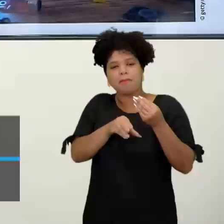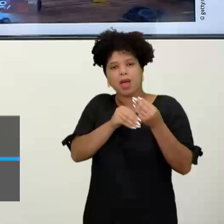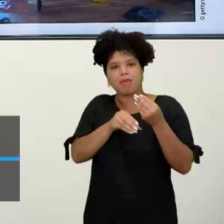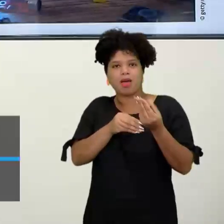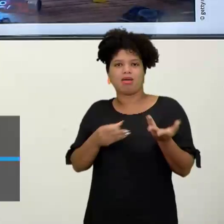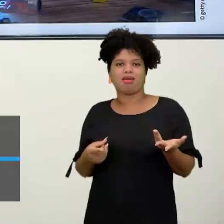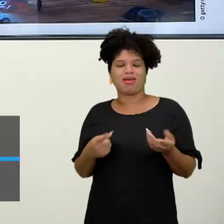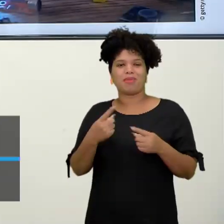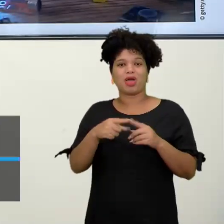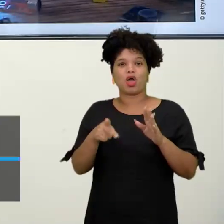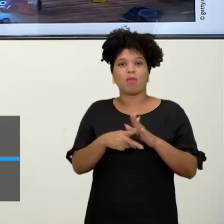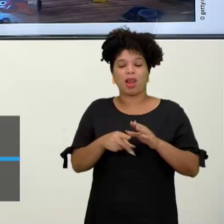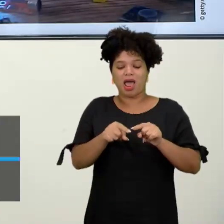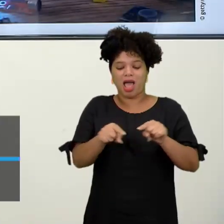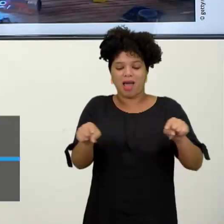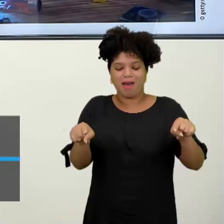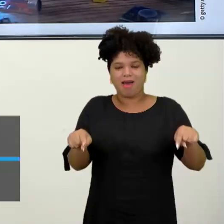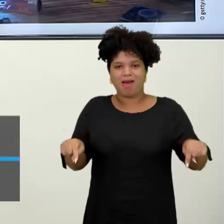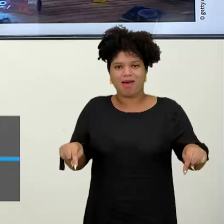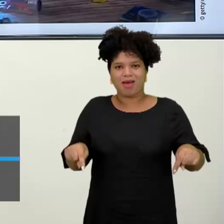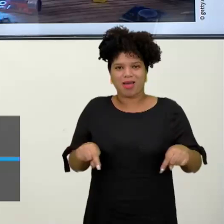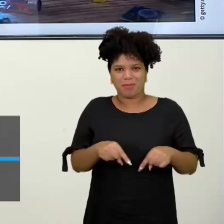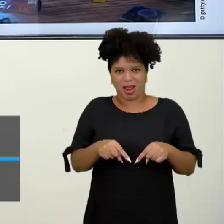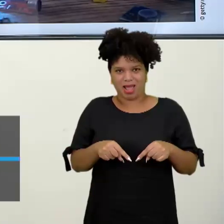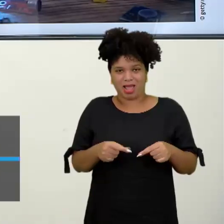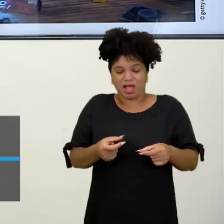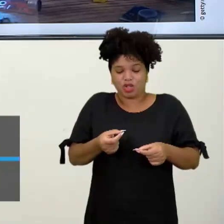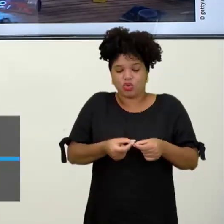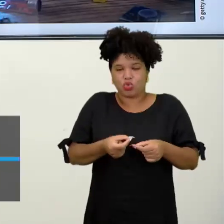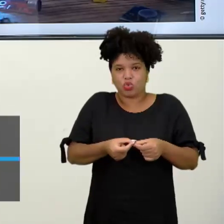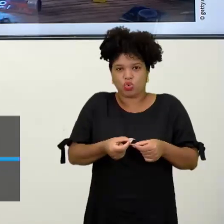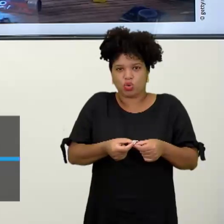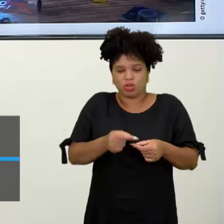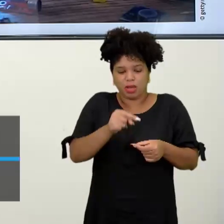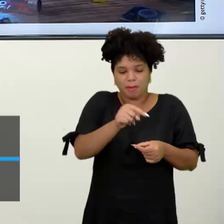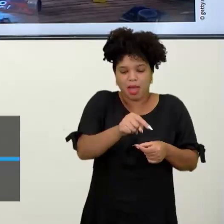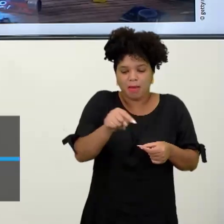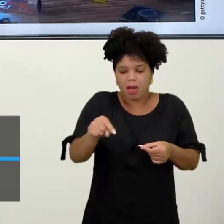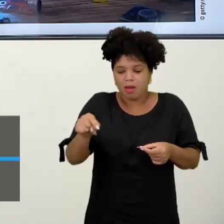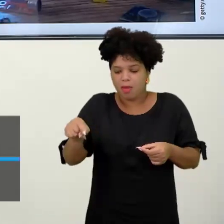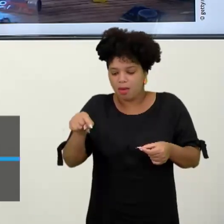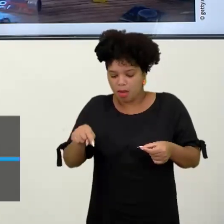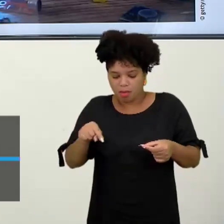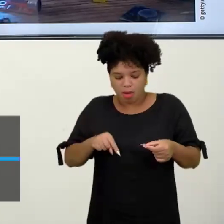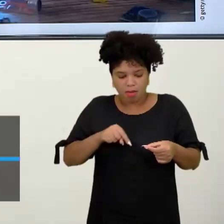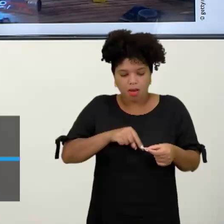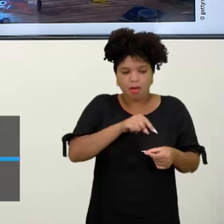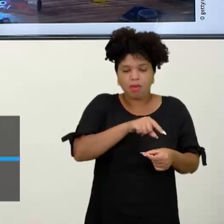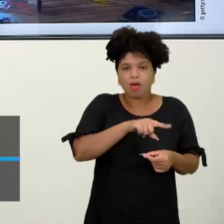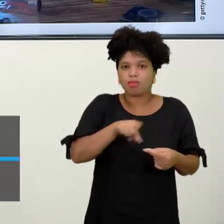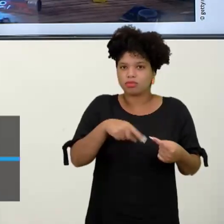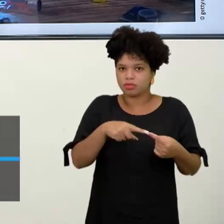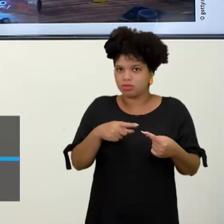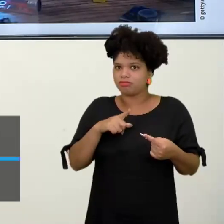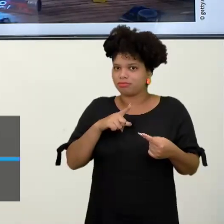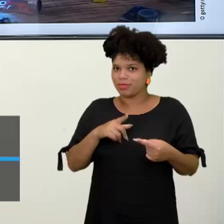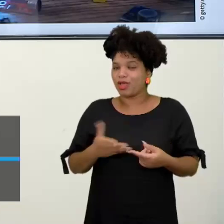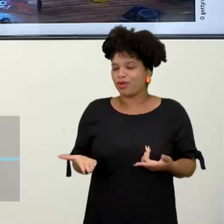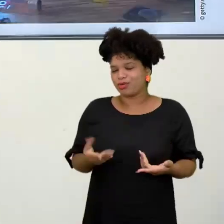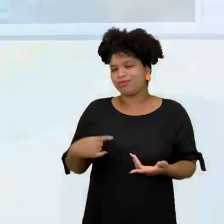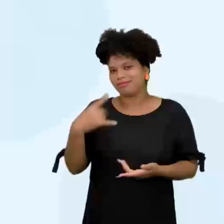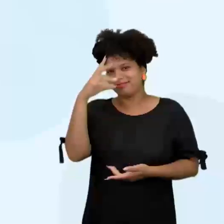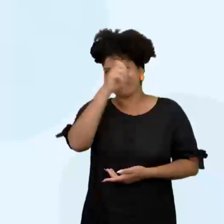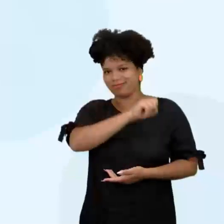justamente a placa do Arduino, ela tem vários negocinhos ali e cada um deles tem uma função. E é isso que a gente vai ver hoje. Tá? E